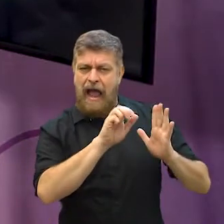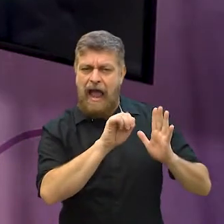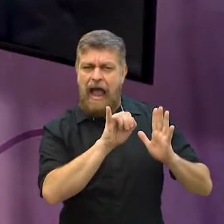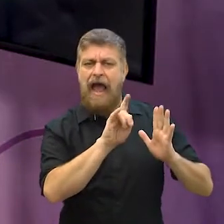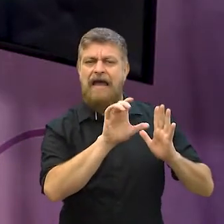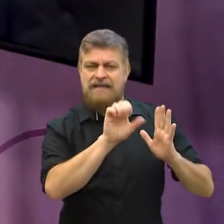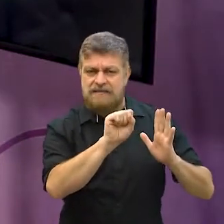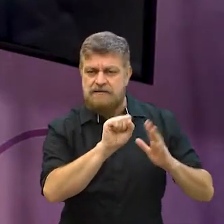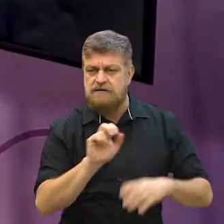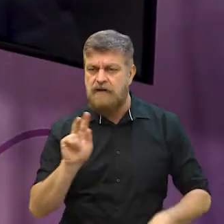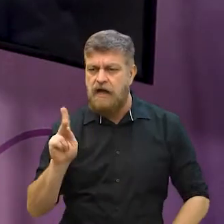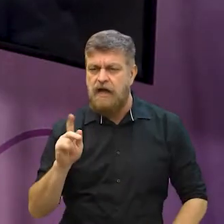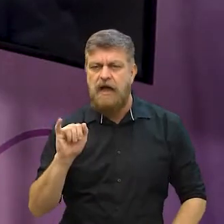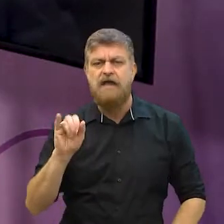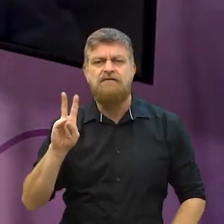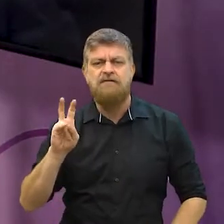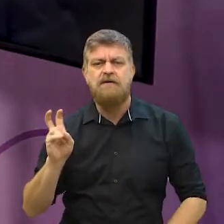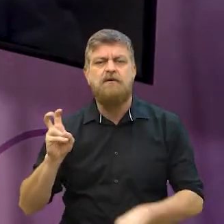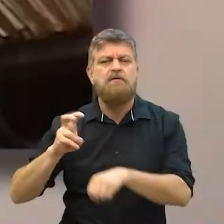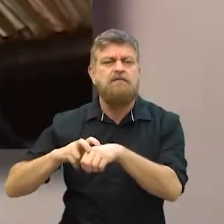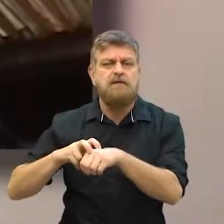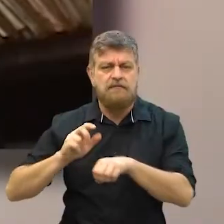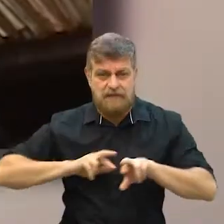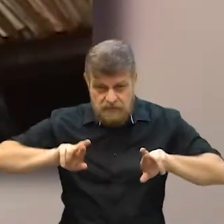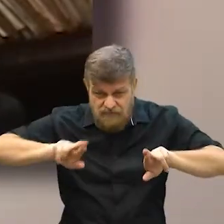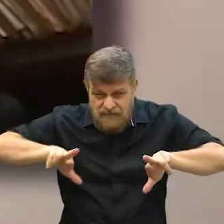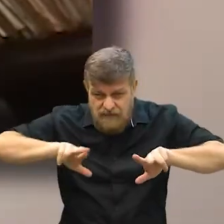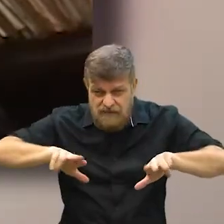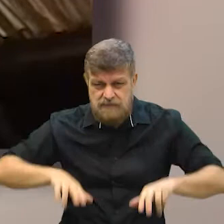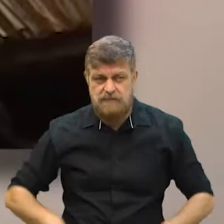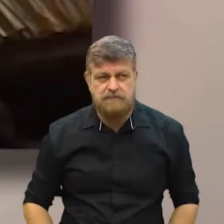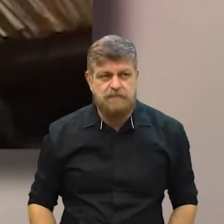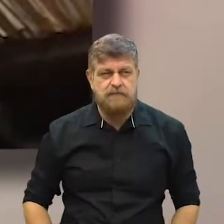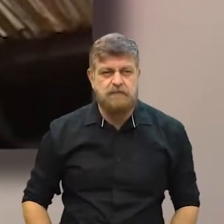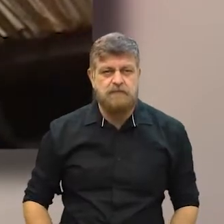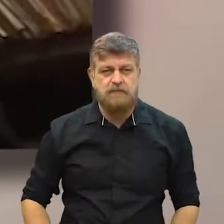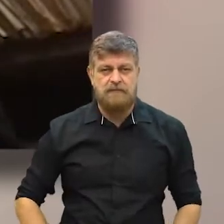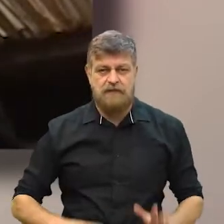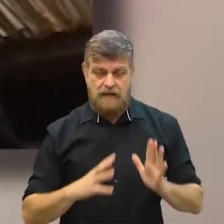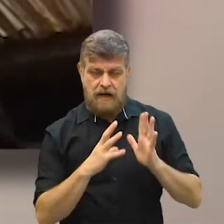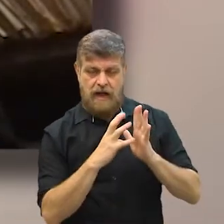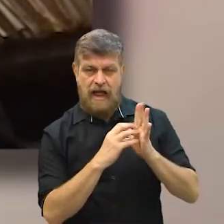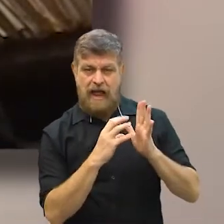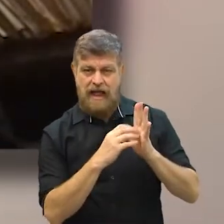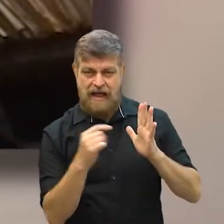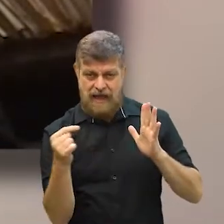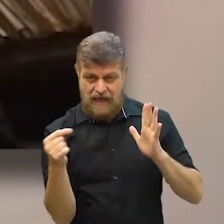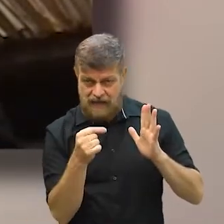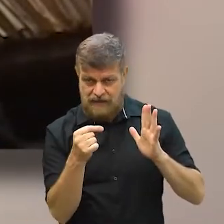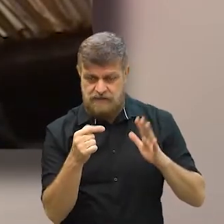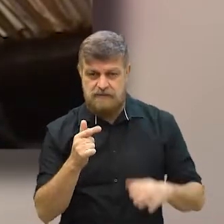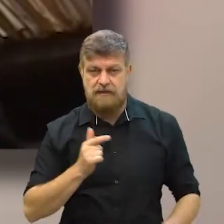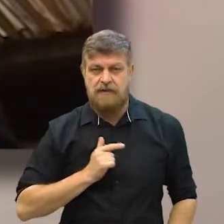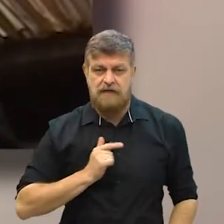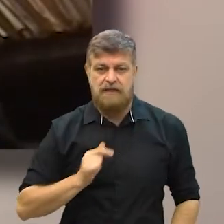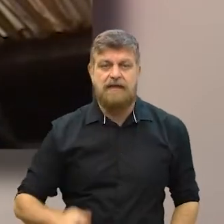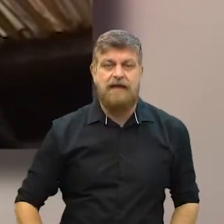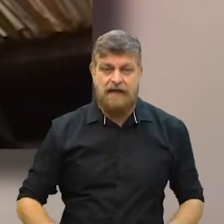e HIV, tem diferença? Tem. A AIDS é uma síndrome